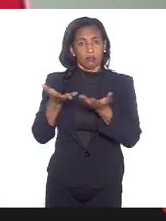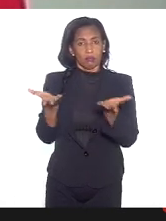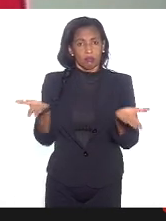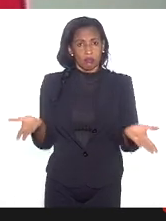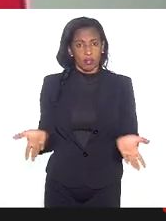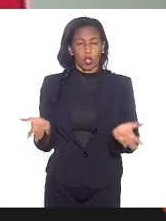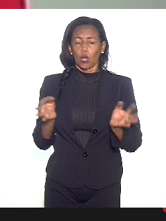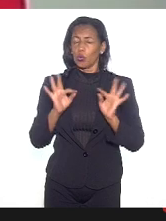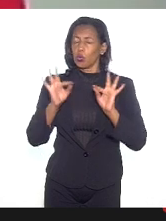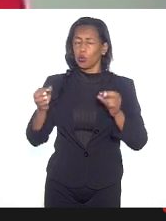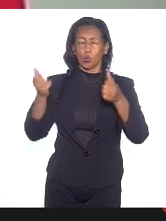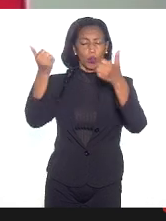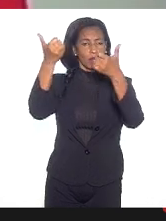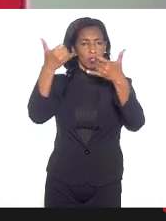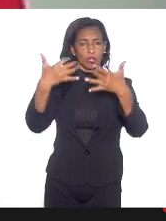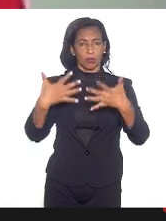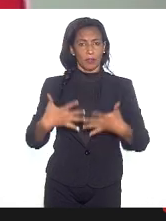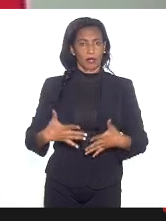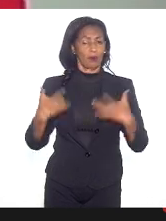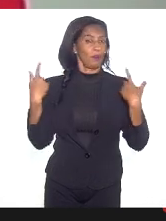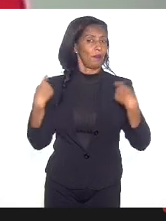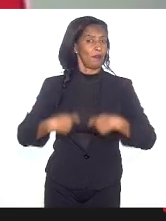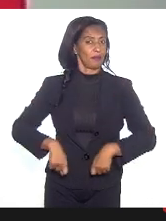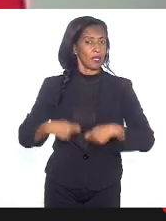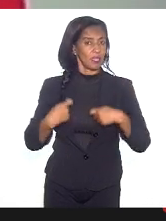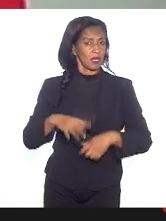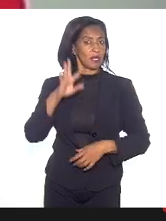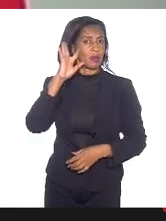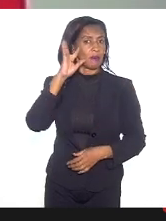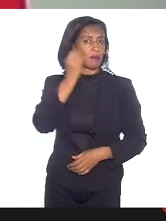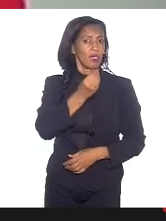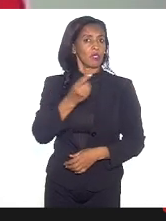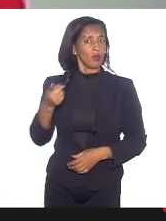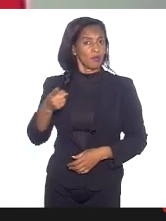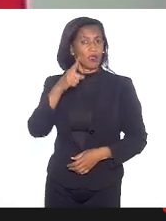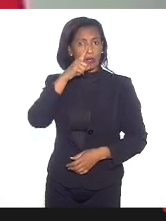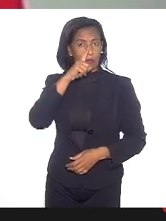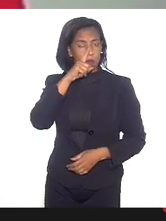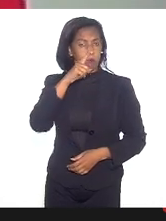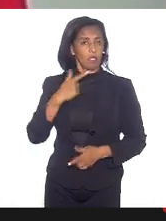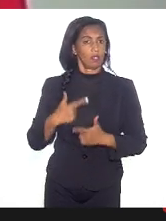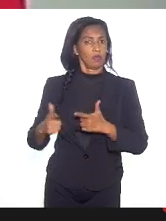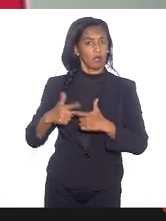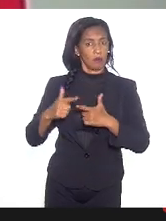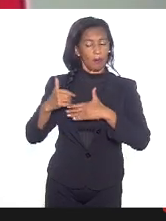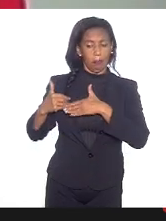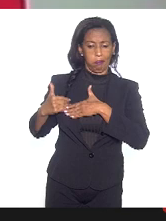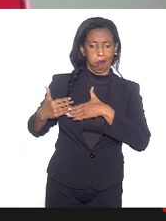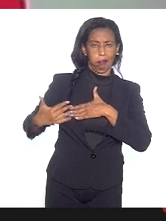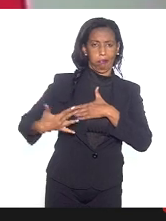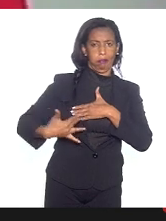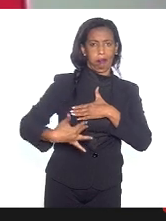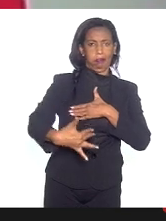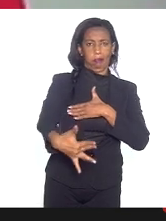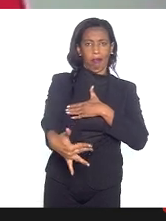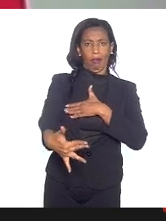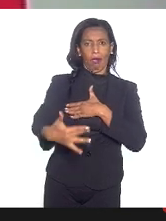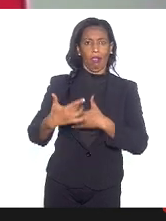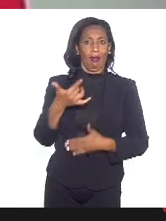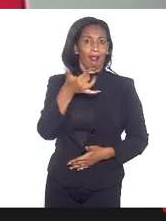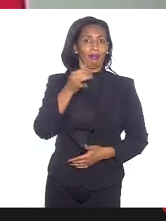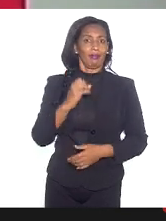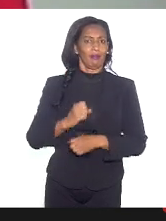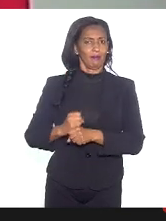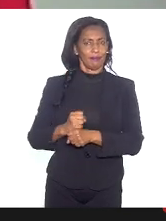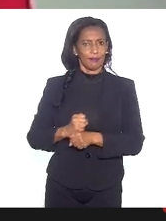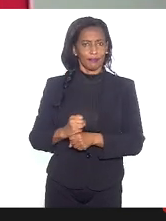os esclarecimentos que são necessários para resolver esse grave problema que se arrasta desde há uma